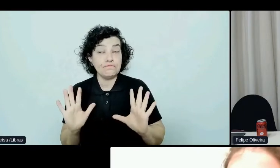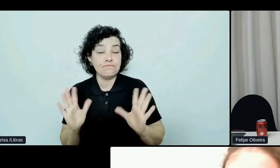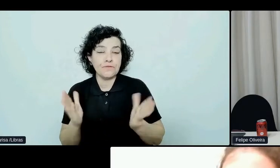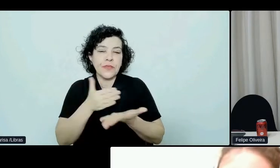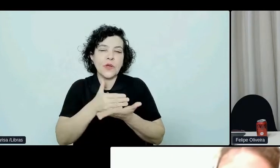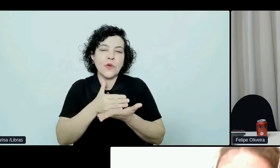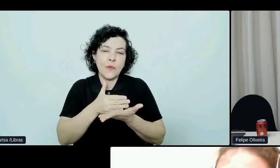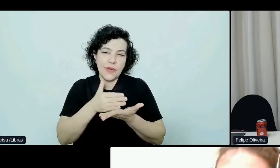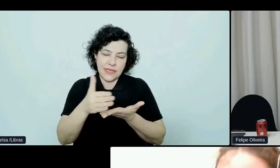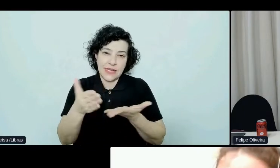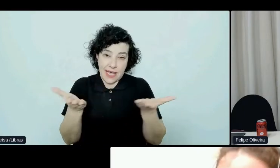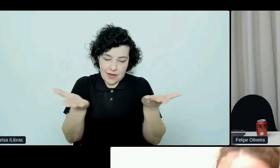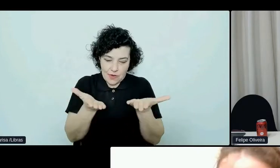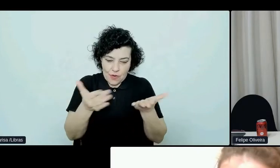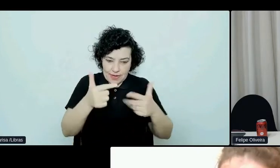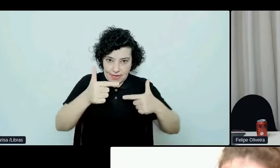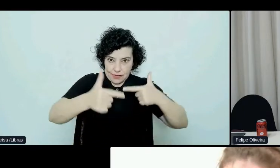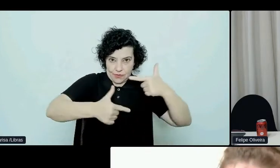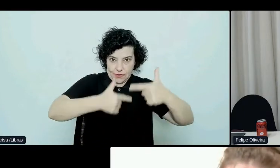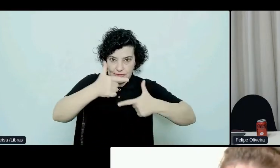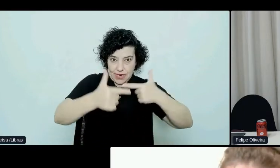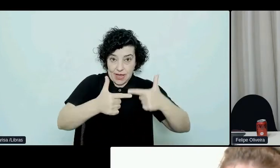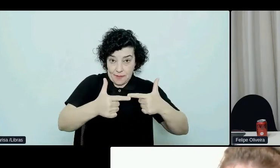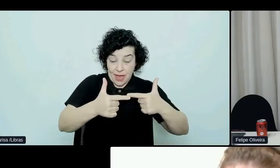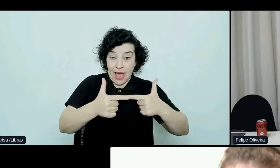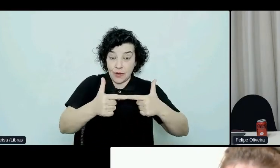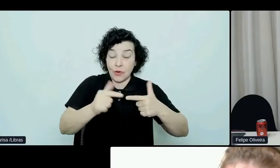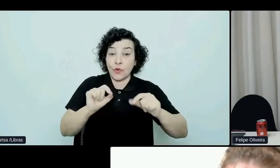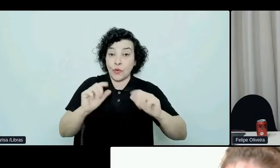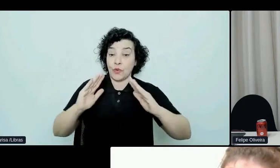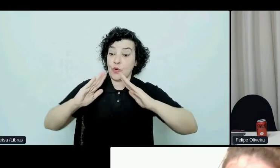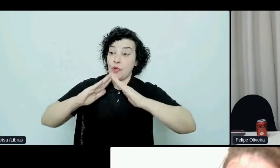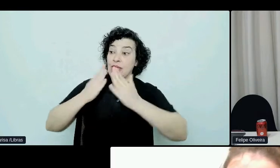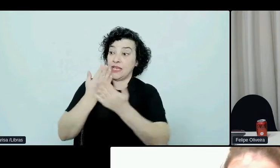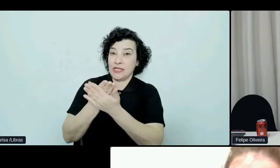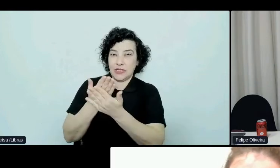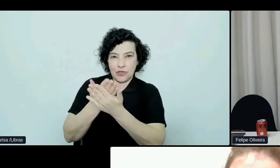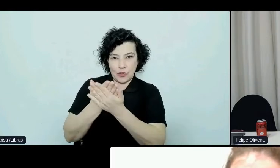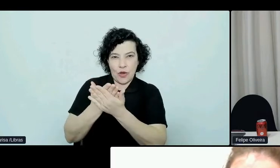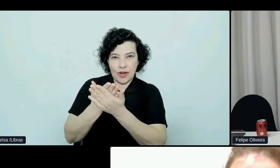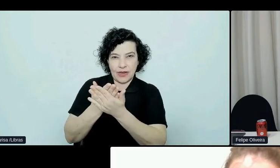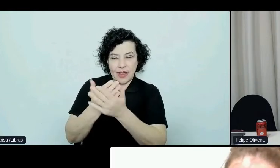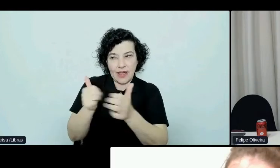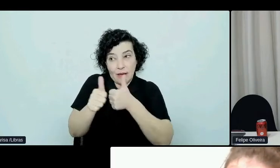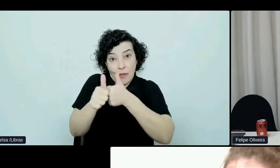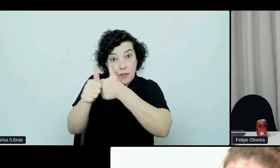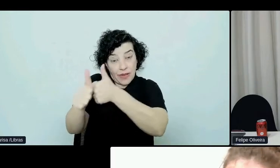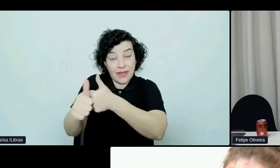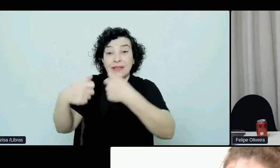percepção? O estudo sempre acrescenta muita coisa